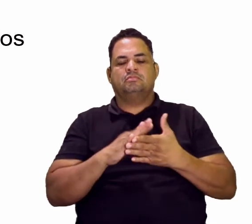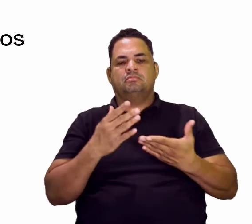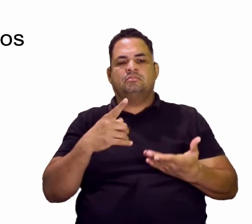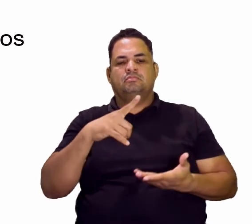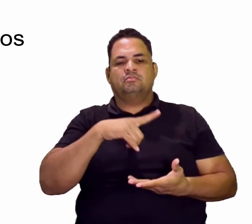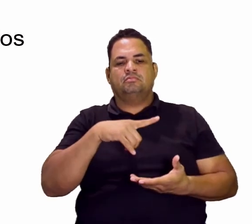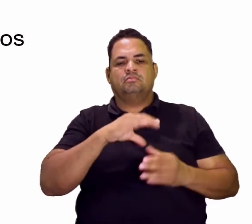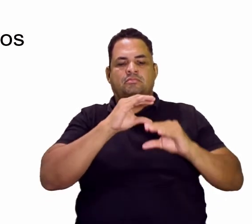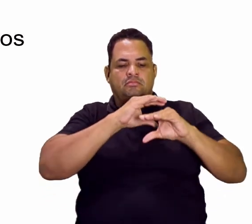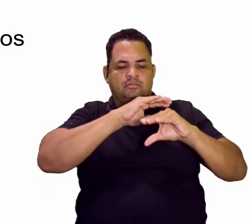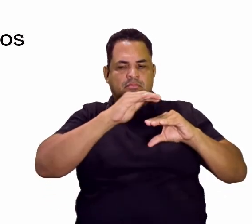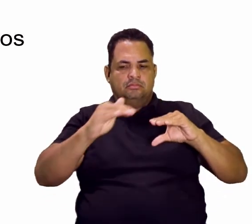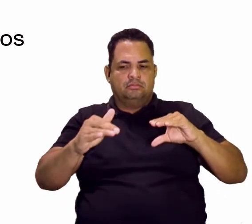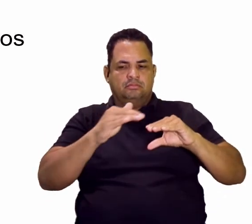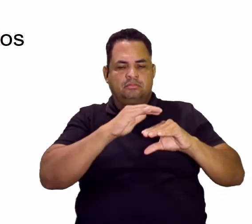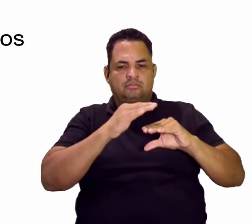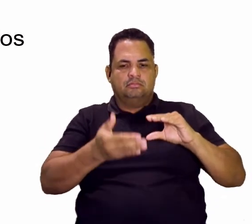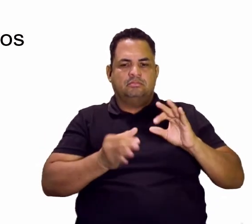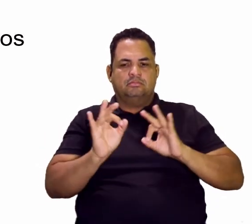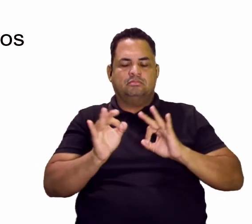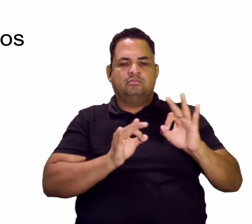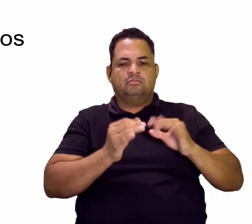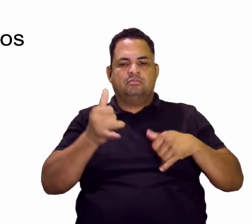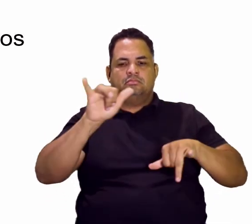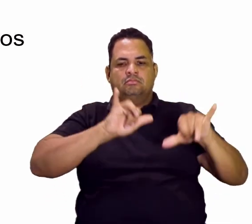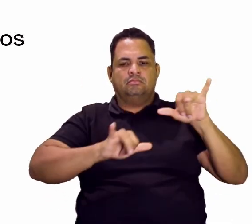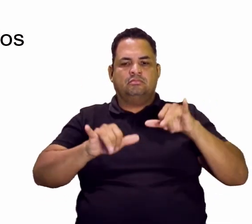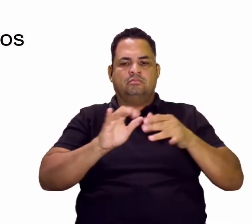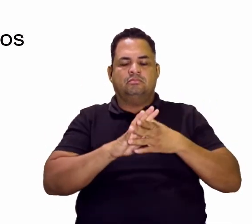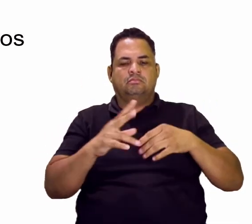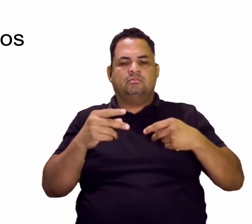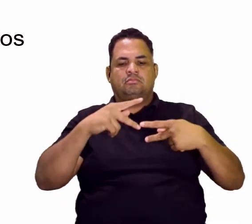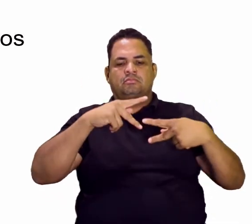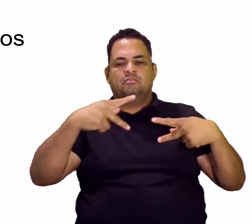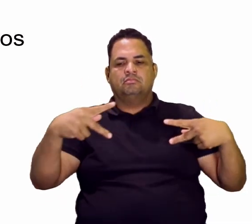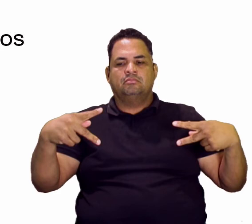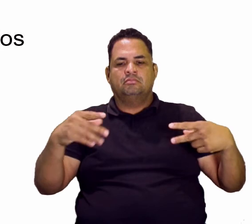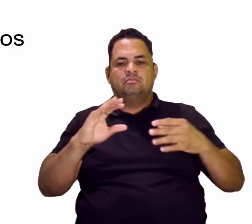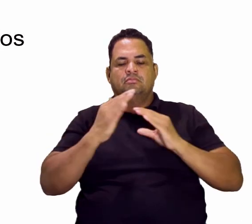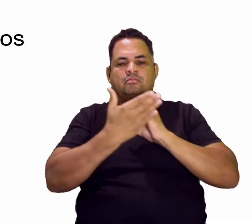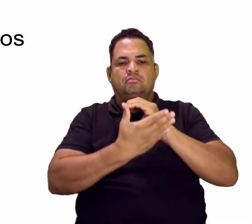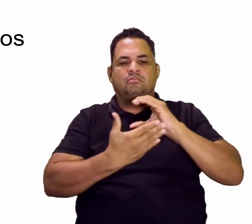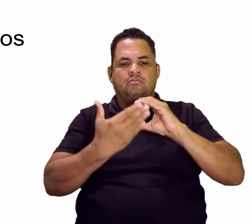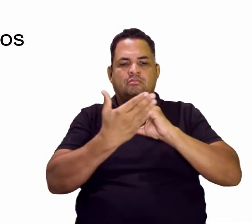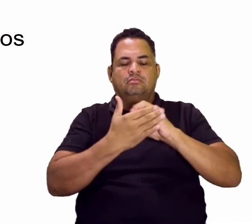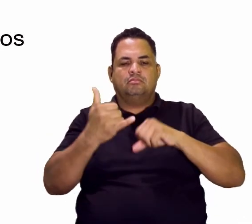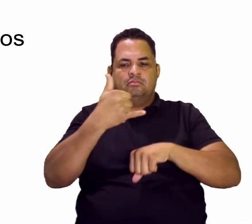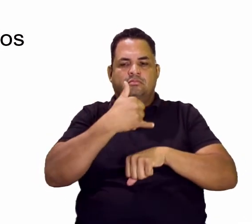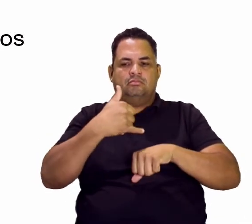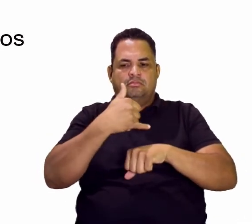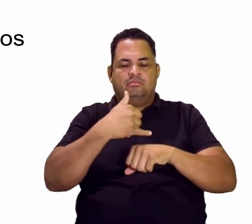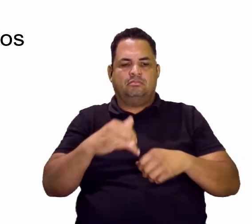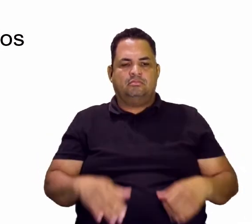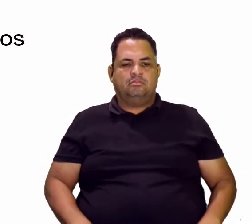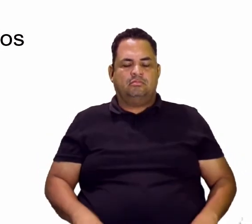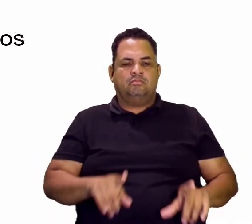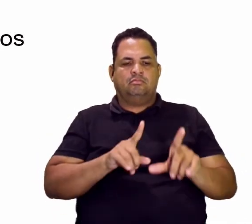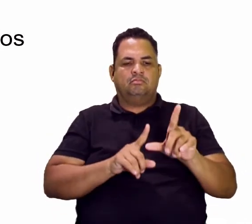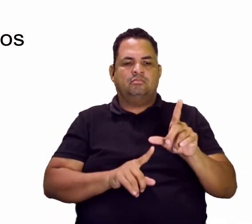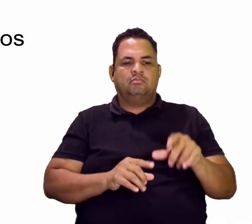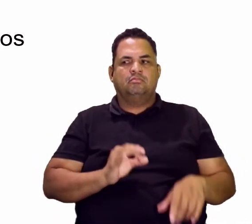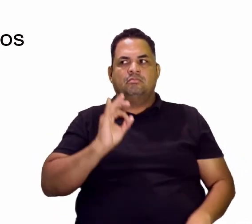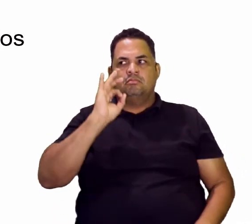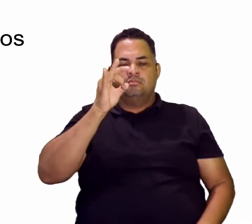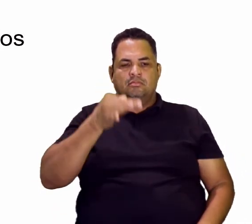ser envelopados e a constituição química pode ser de proteínas, de carboidratos e de lipídios. A alternativa